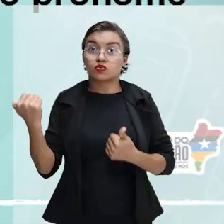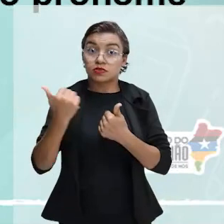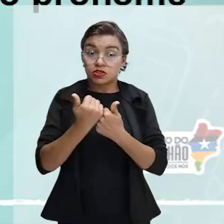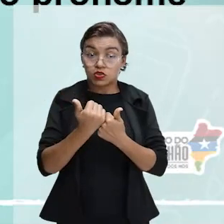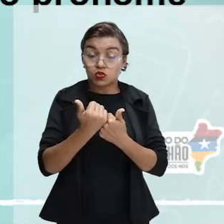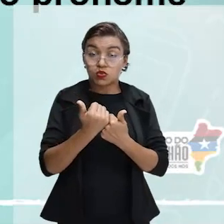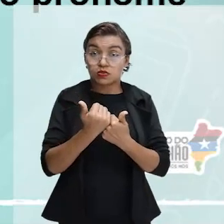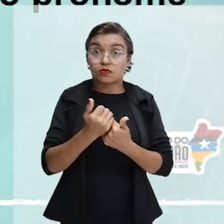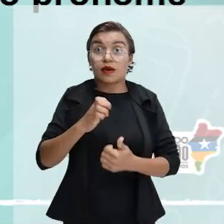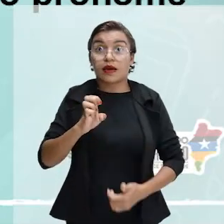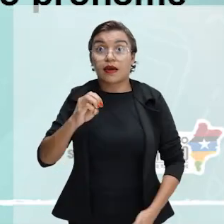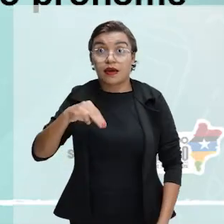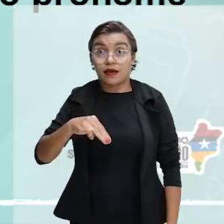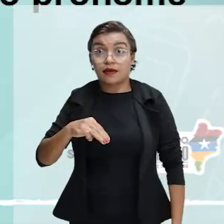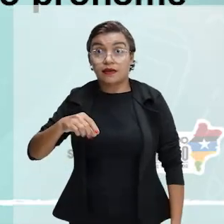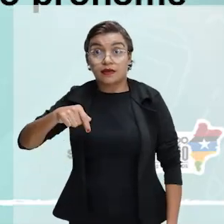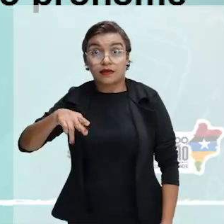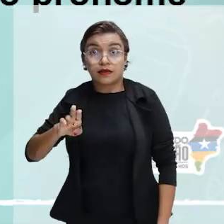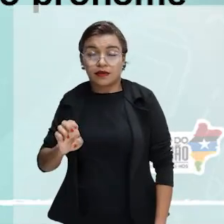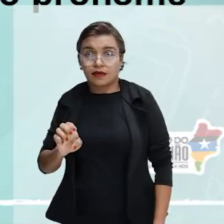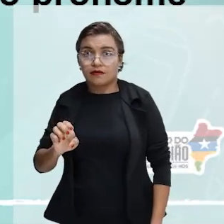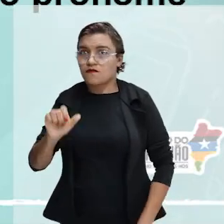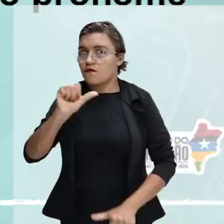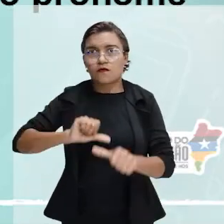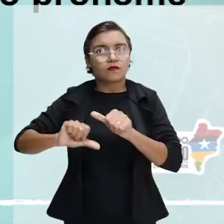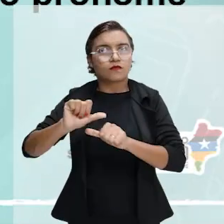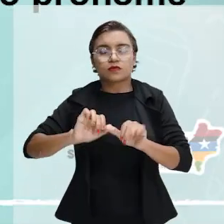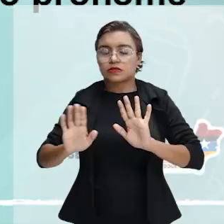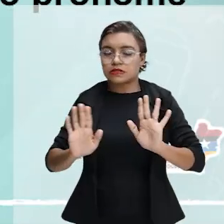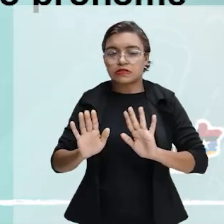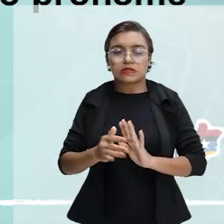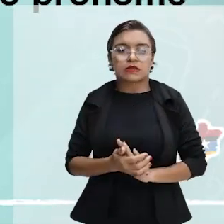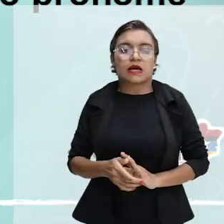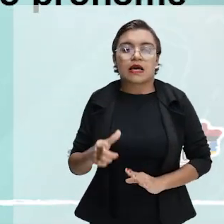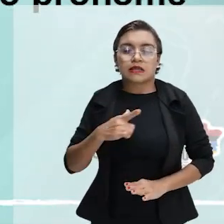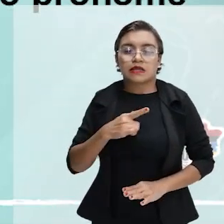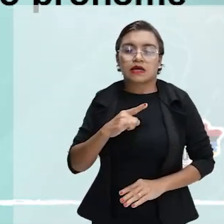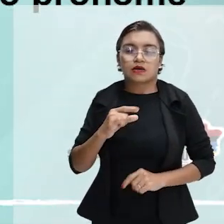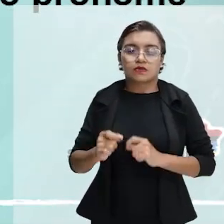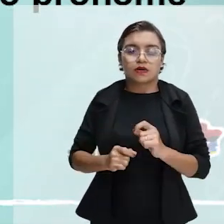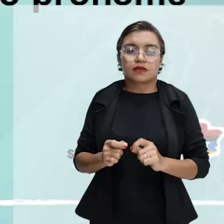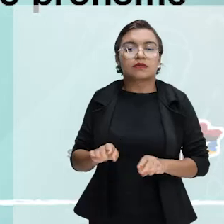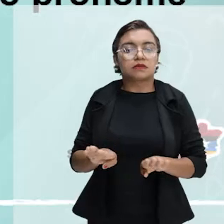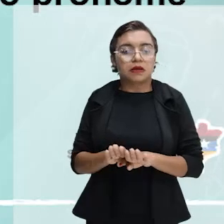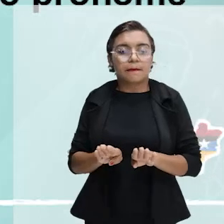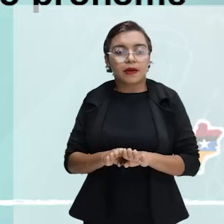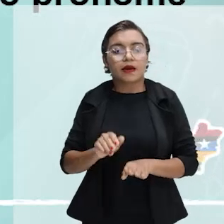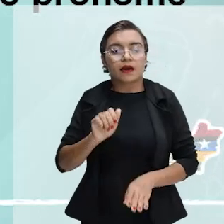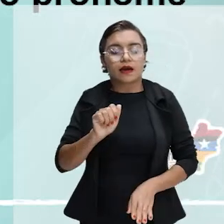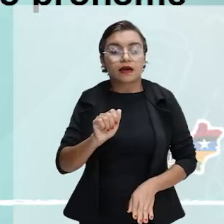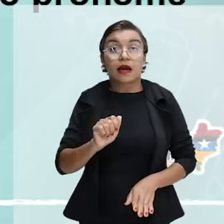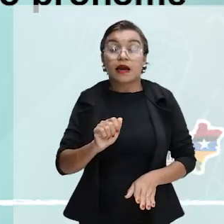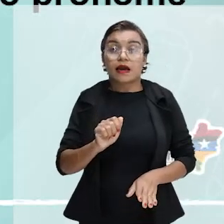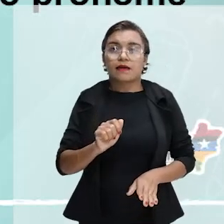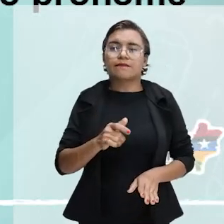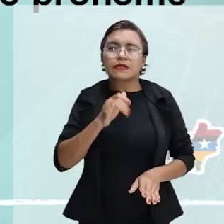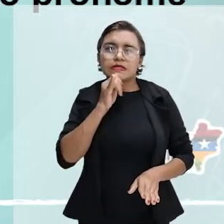para você não se perder. Não varia, tá, gente? Funciona como adjunto adverbial de